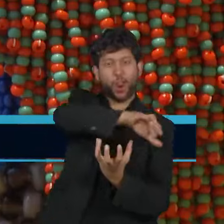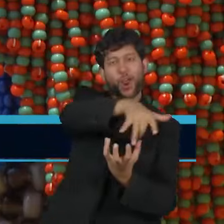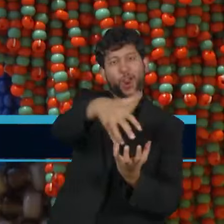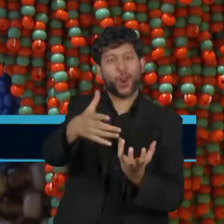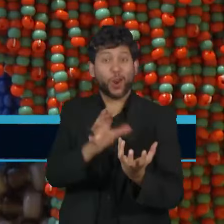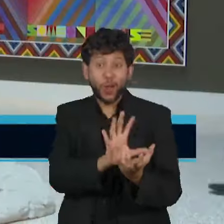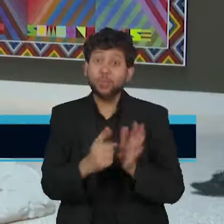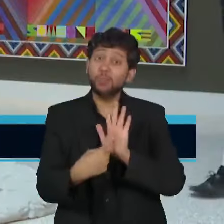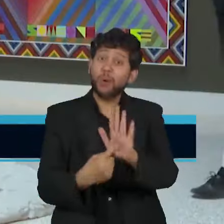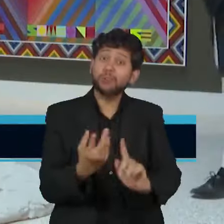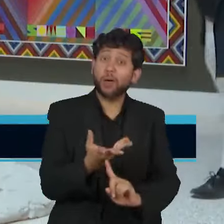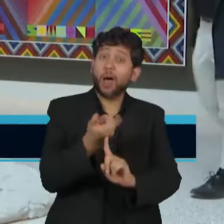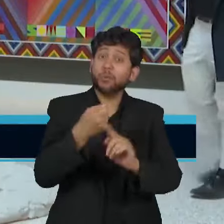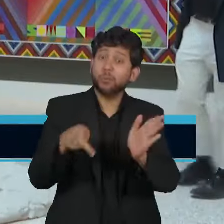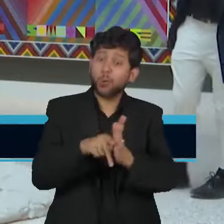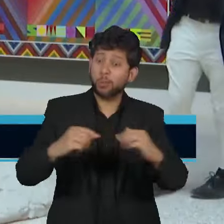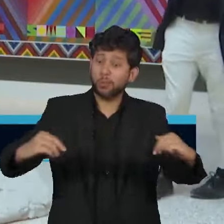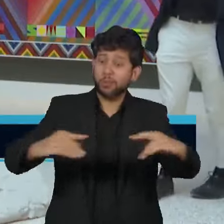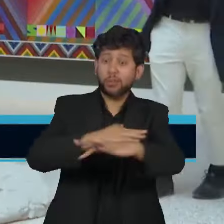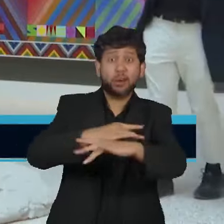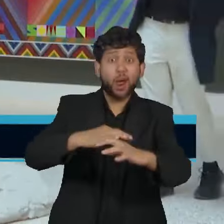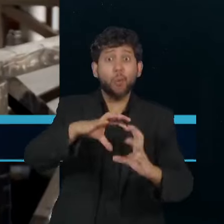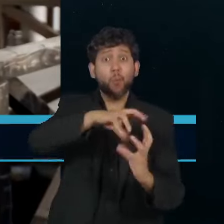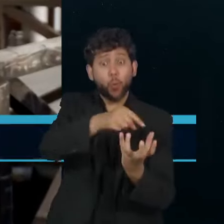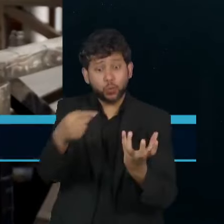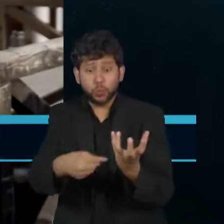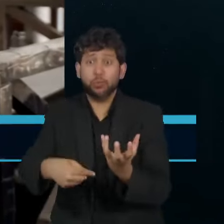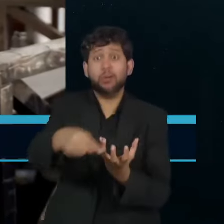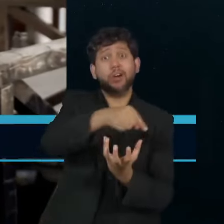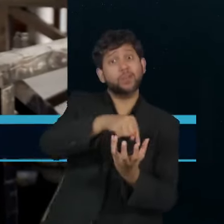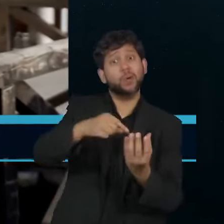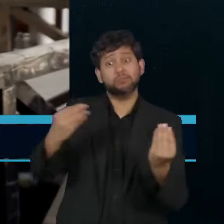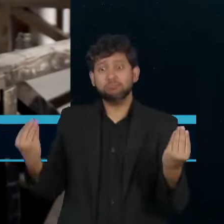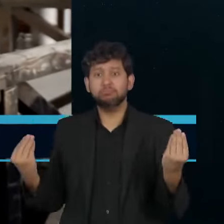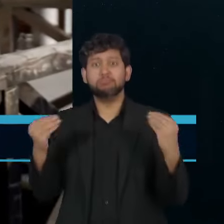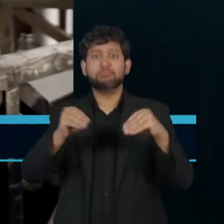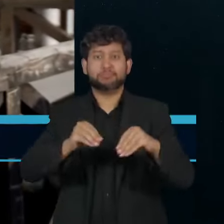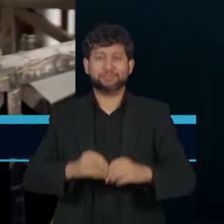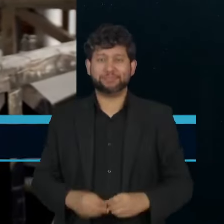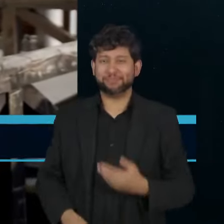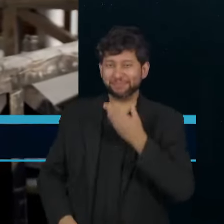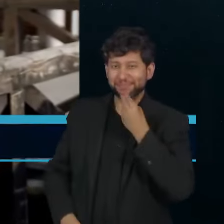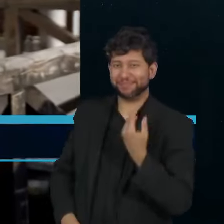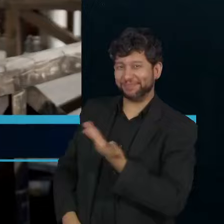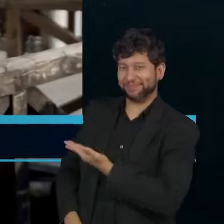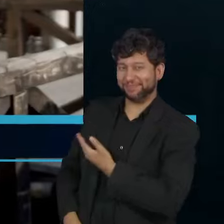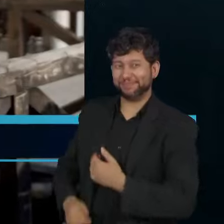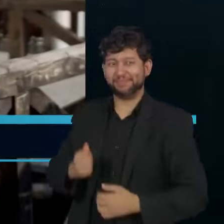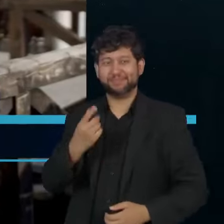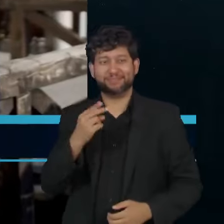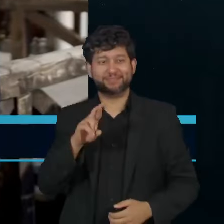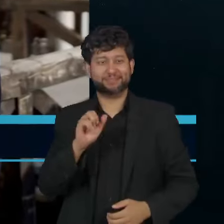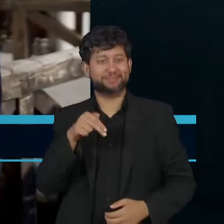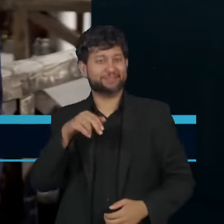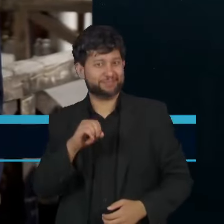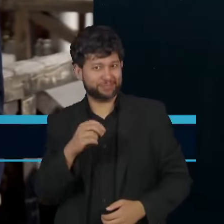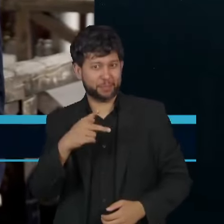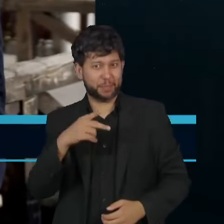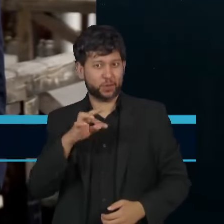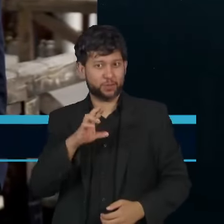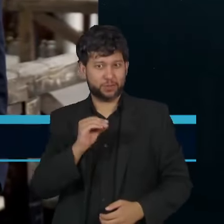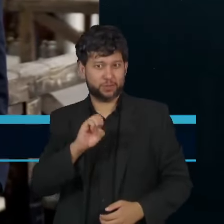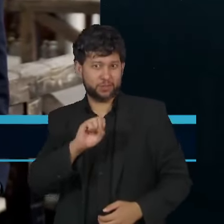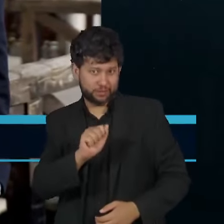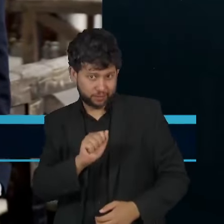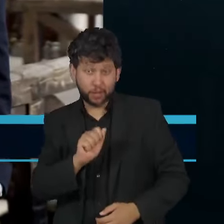cosmopolita de todos os cantos do mundo A curadoria do Brasileiro Adriano ped deixou de lado A Arte da